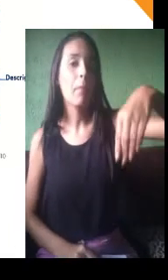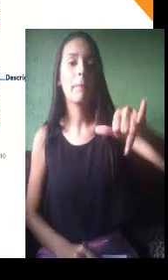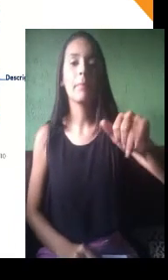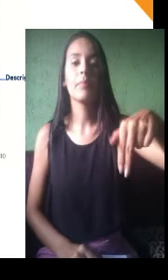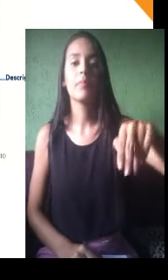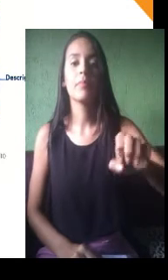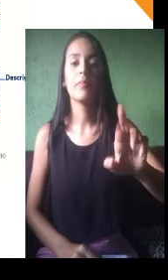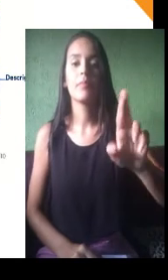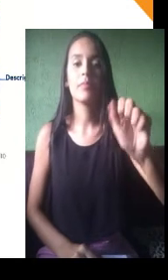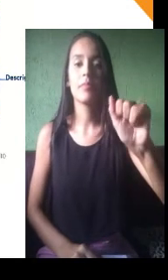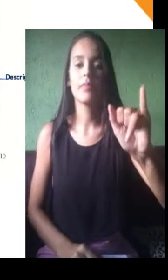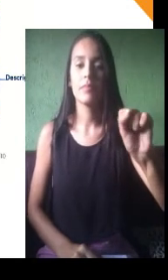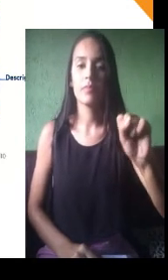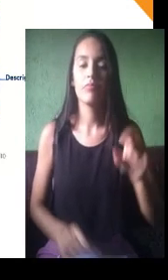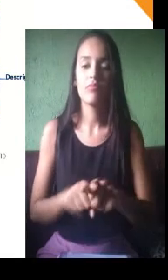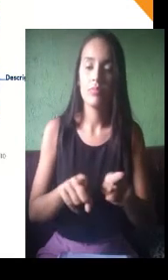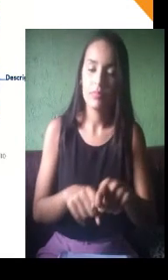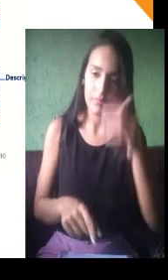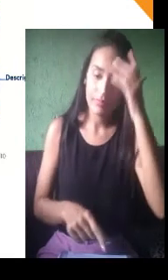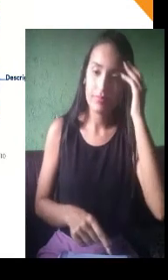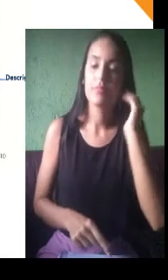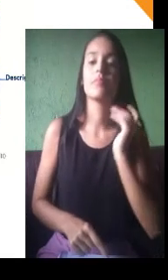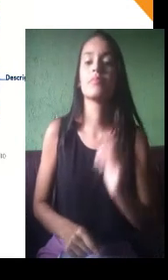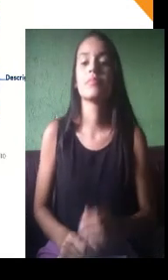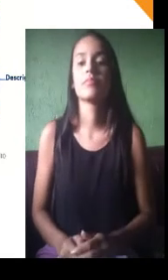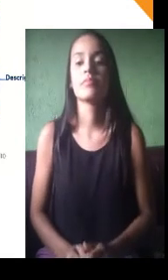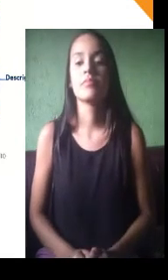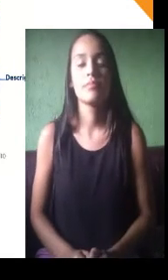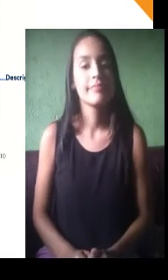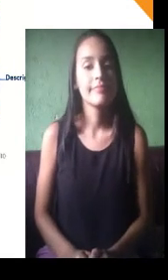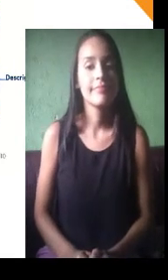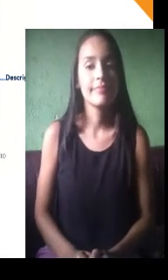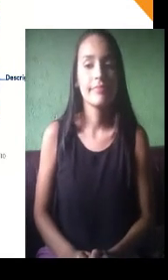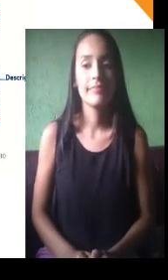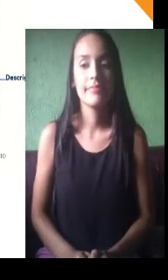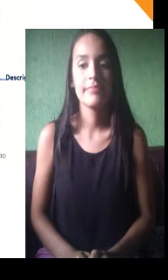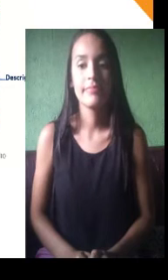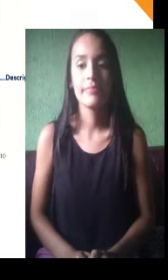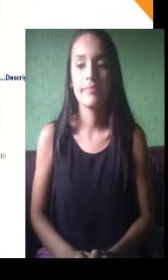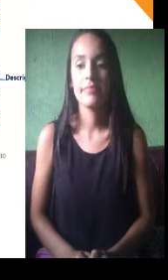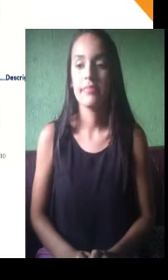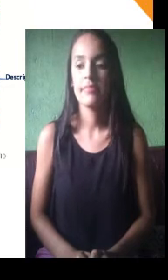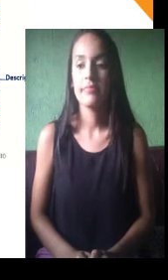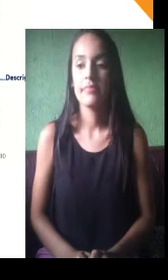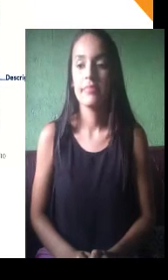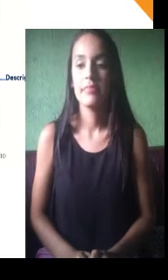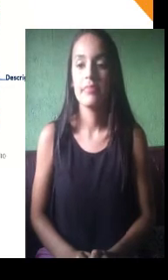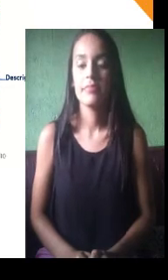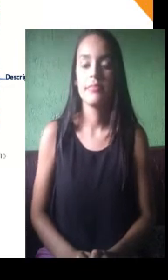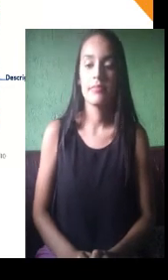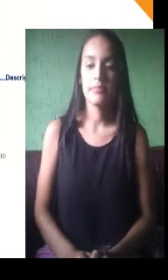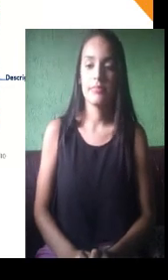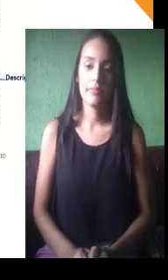Então, a gente vai perceber aqui, que a intenção aqui, é transmitir um conhecimento, transmitir informações.